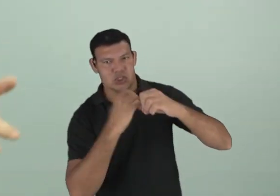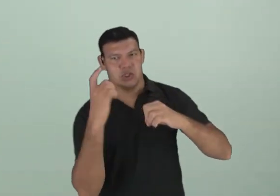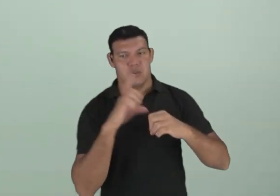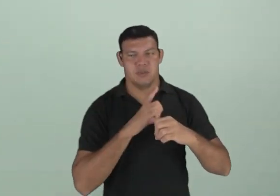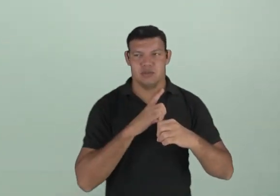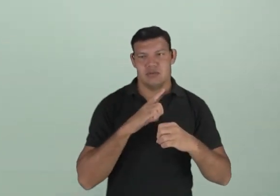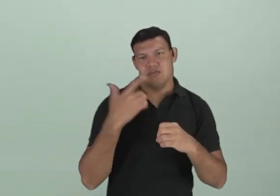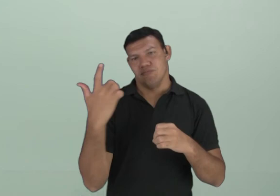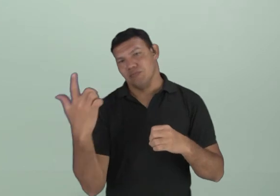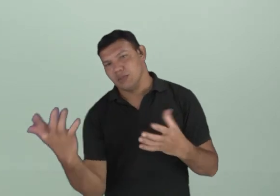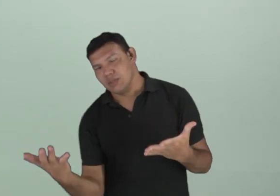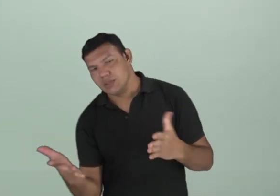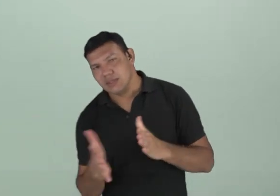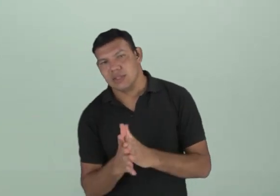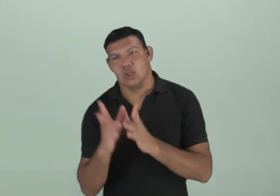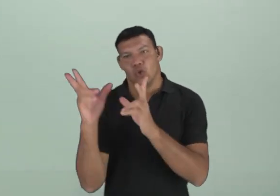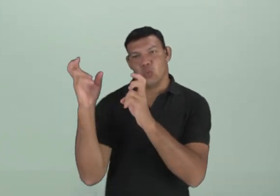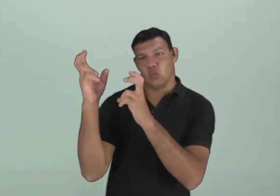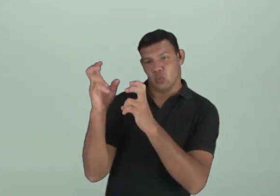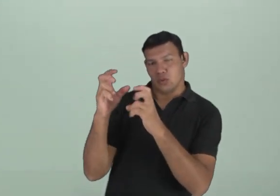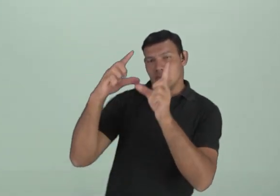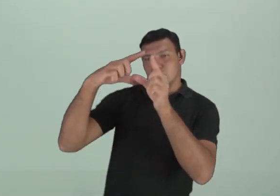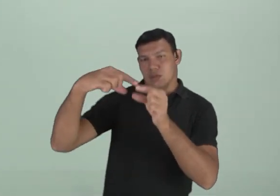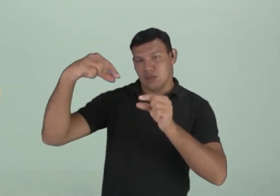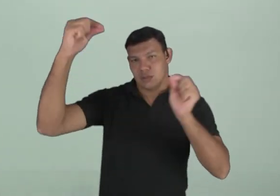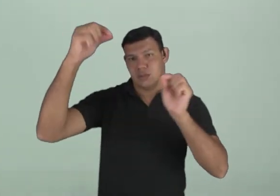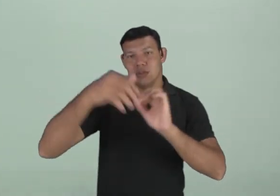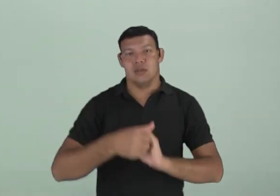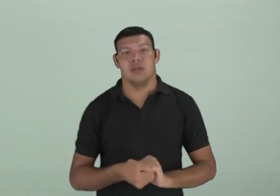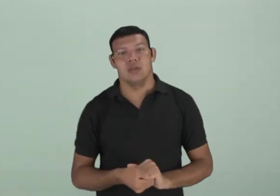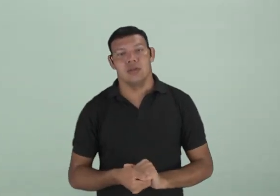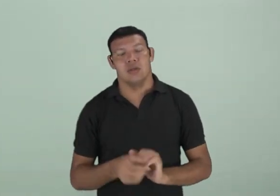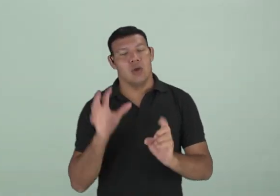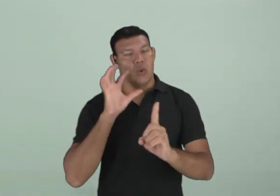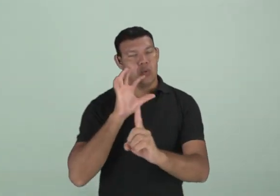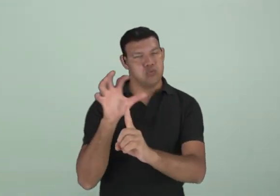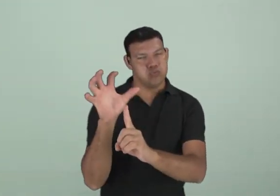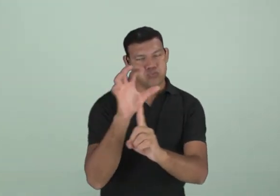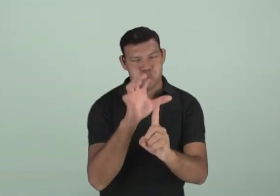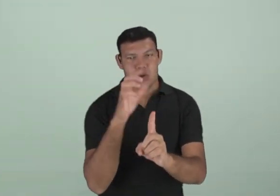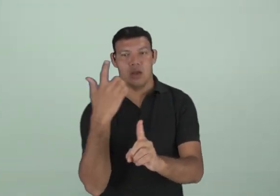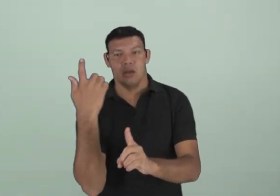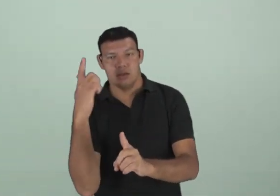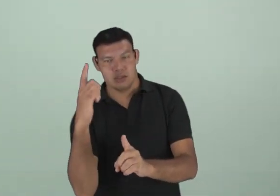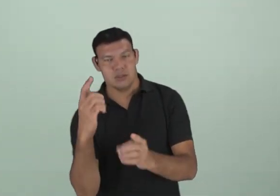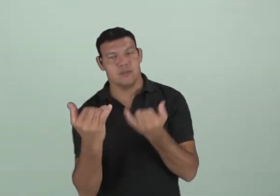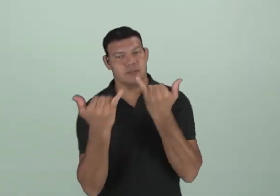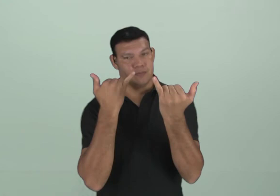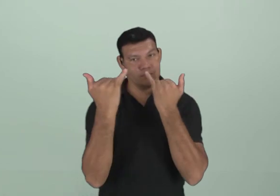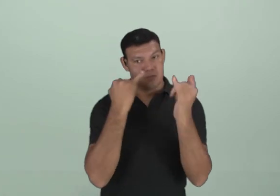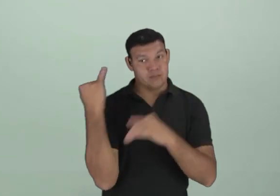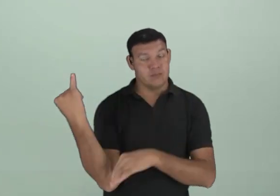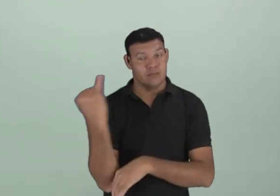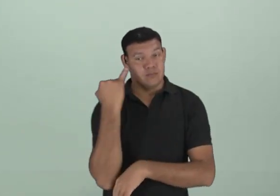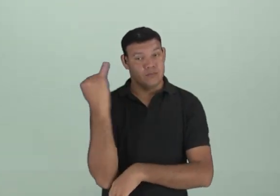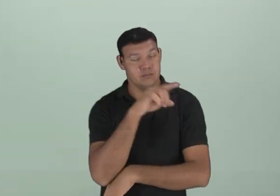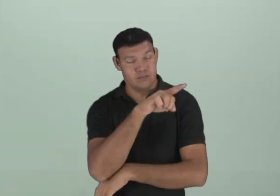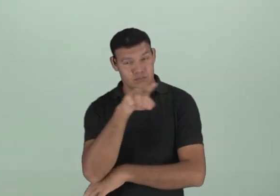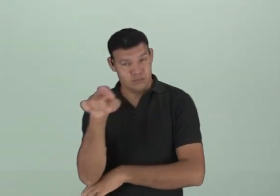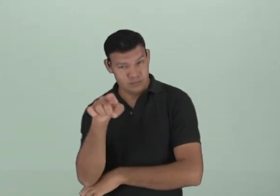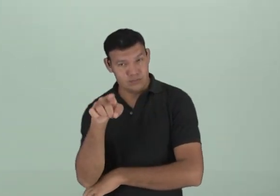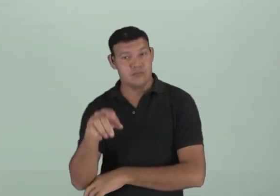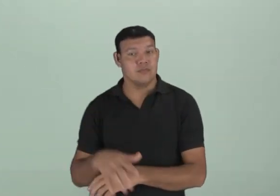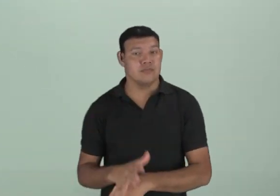se ela tem atmosfera ou não, a questão da exploração da Lua, tá? A questão da influência da gravidade, tudo isso